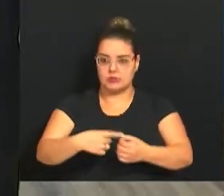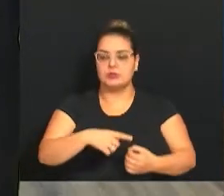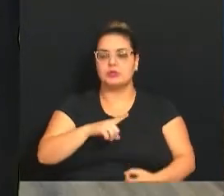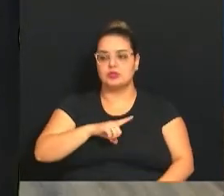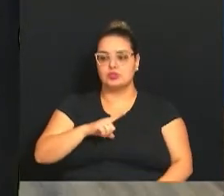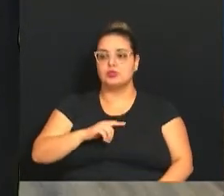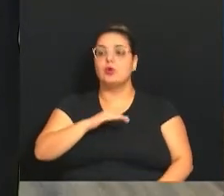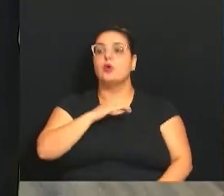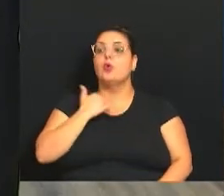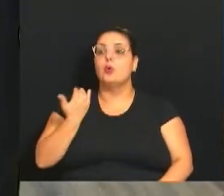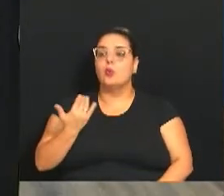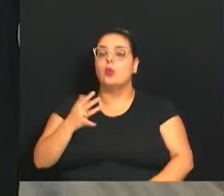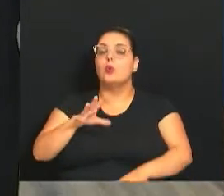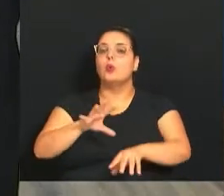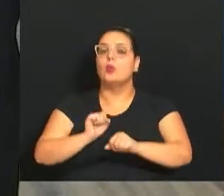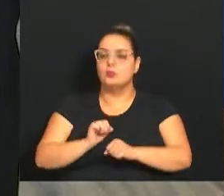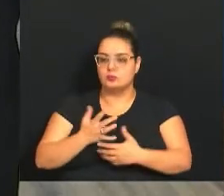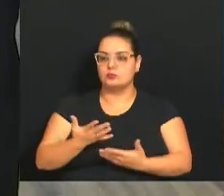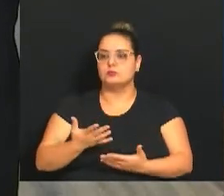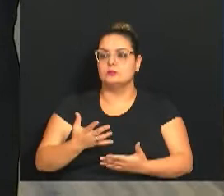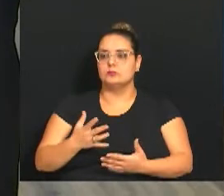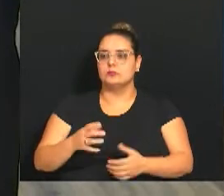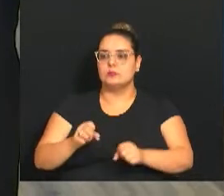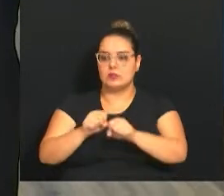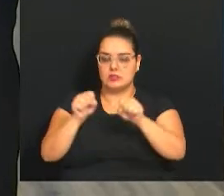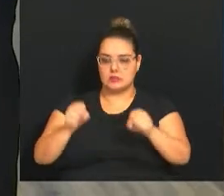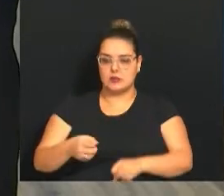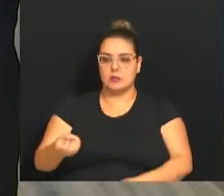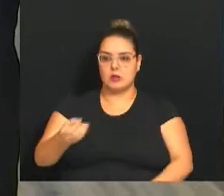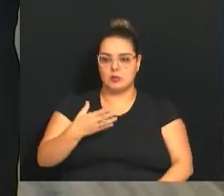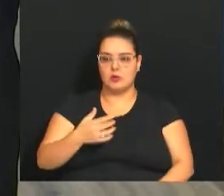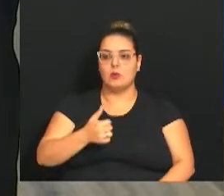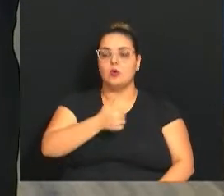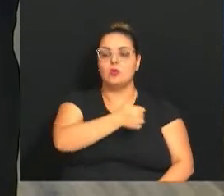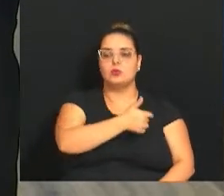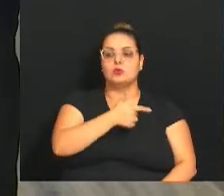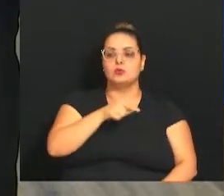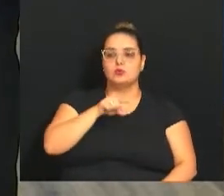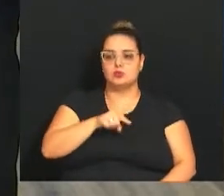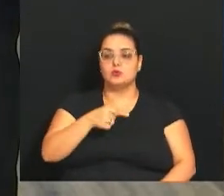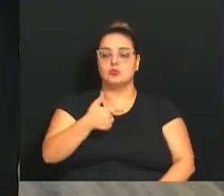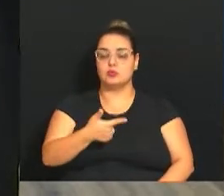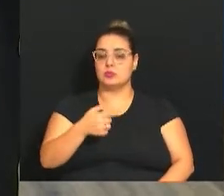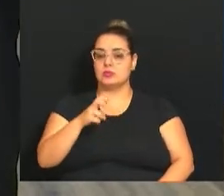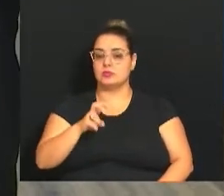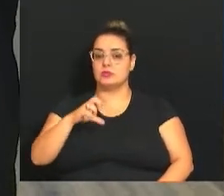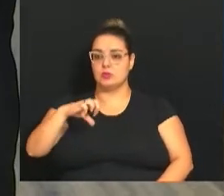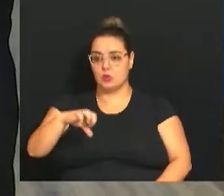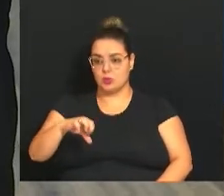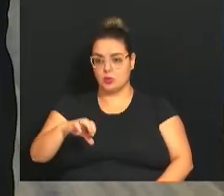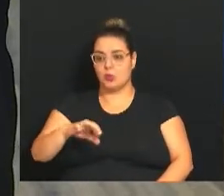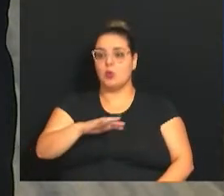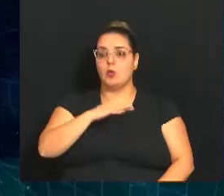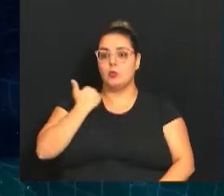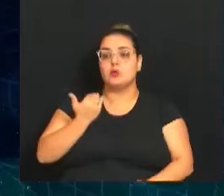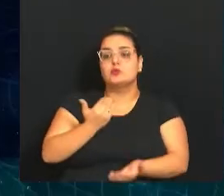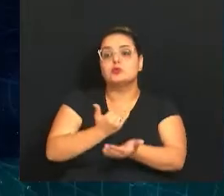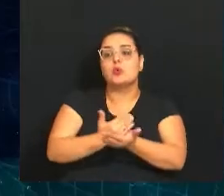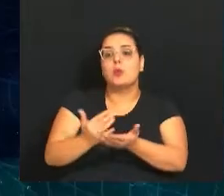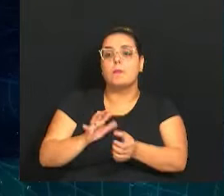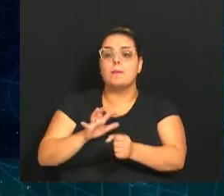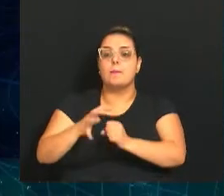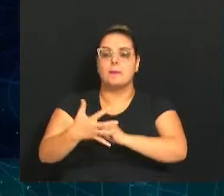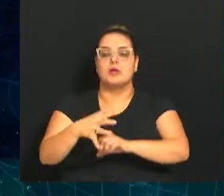óbitos registrados nessa atualização. Então, nós somamos 12.259 mortes desde o início da pandemia